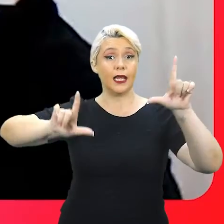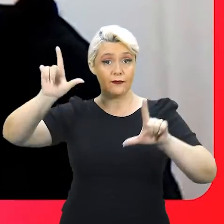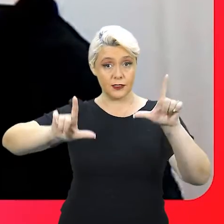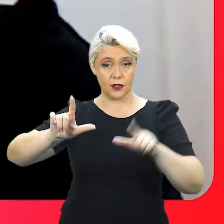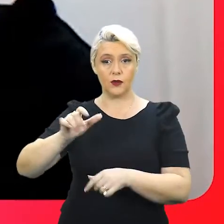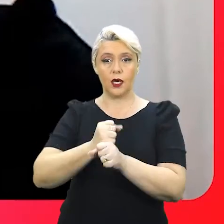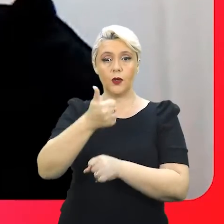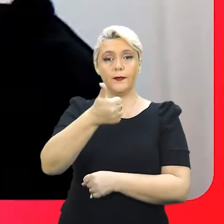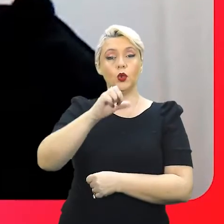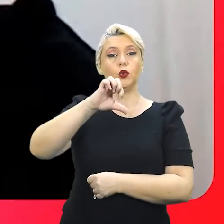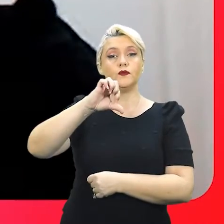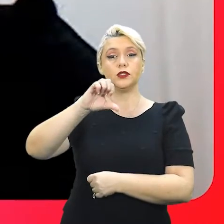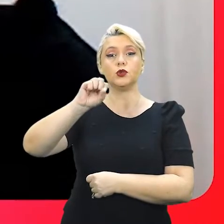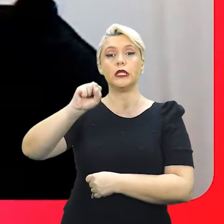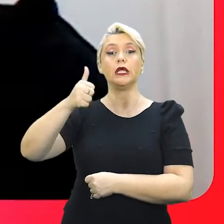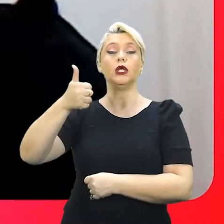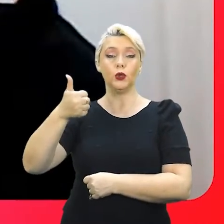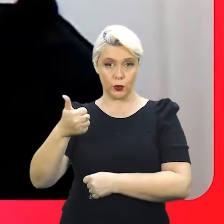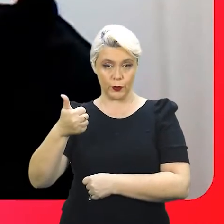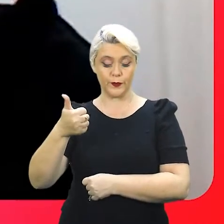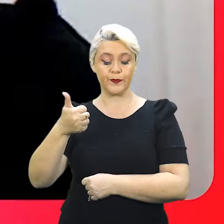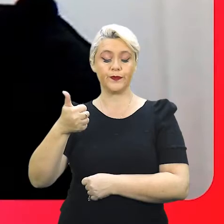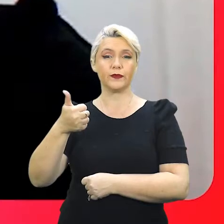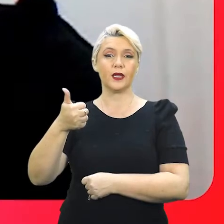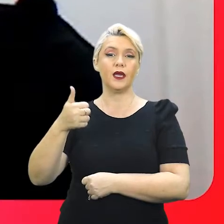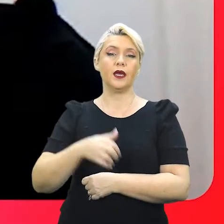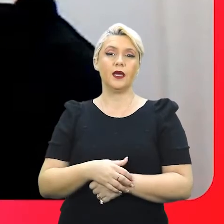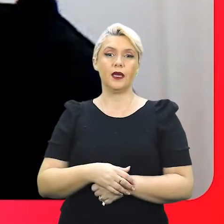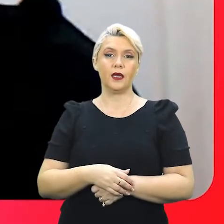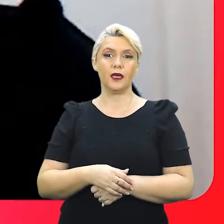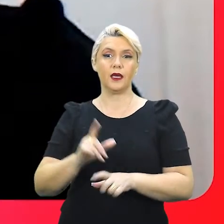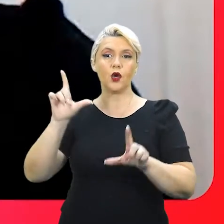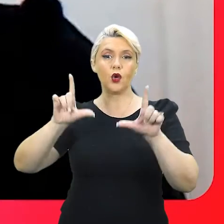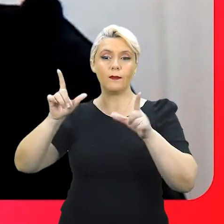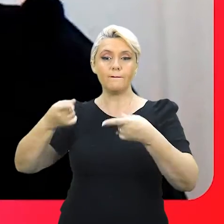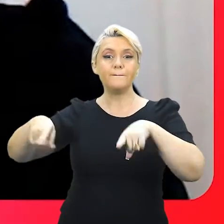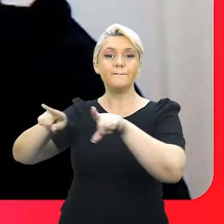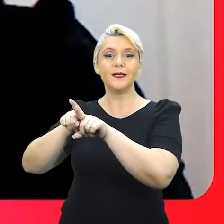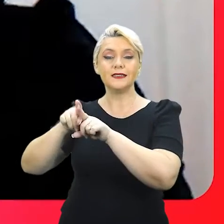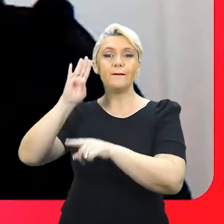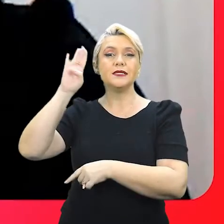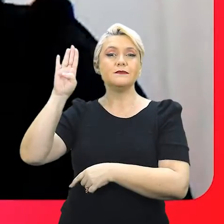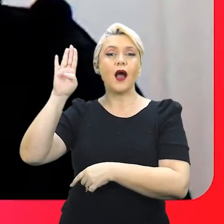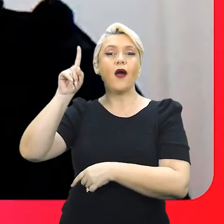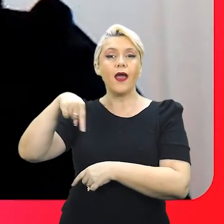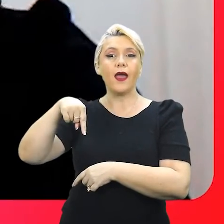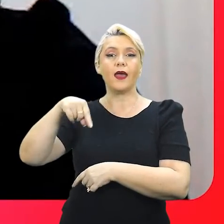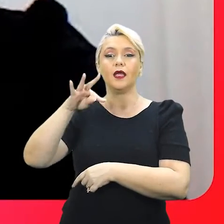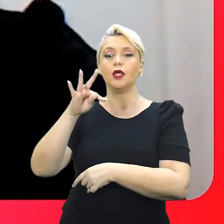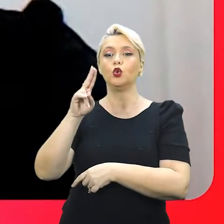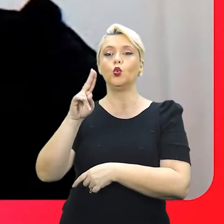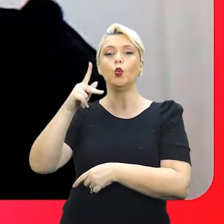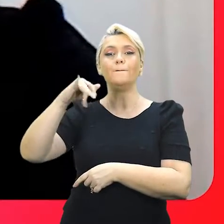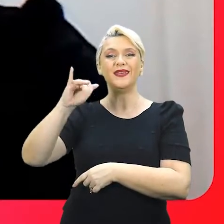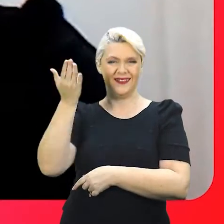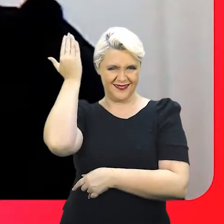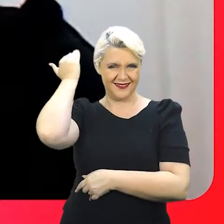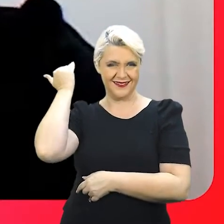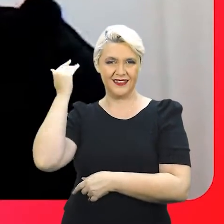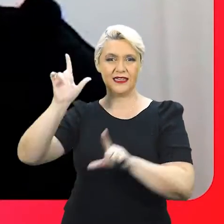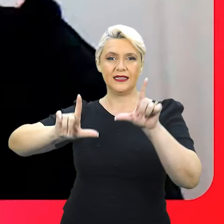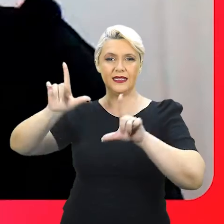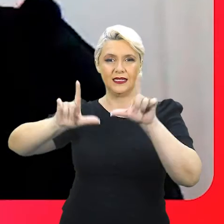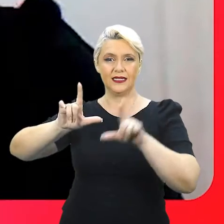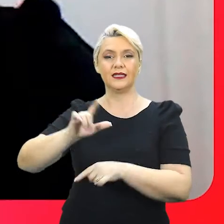em 1981, na afiliada principal do Brasil da Rede Tupi de televisão, que era a